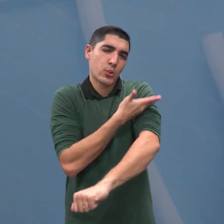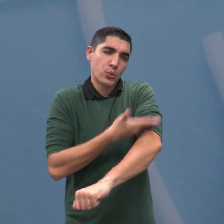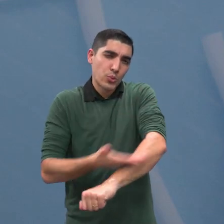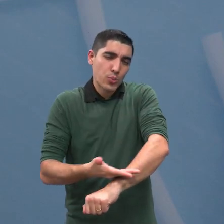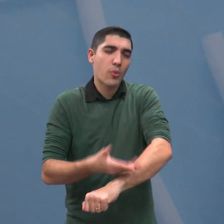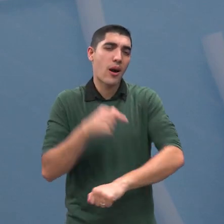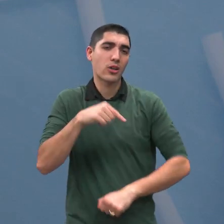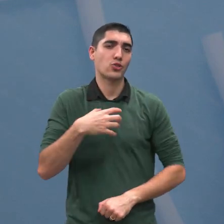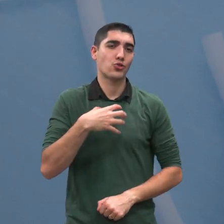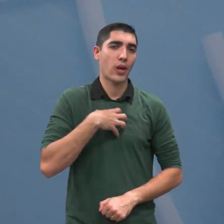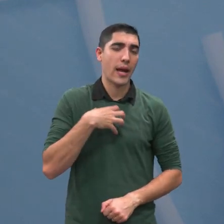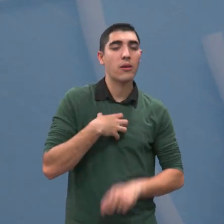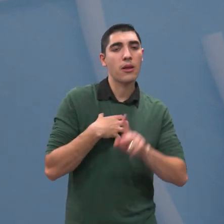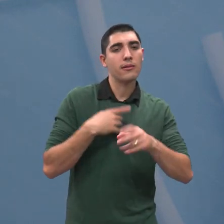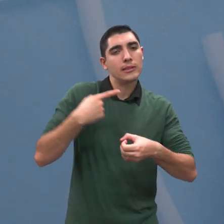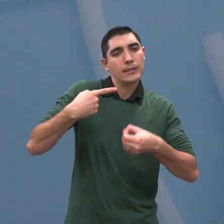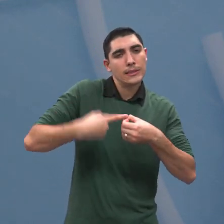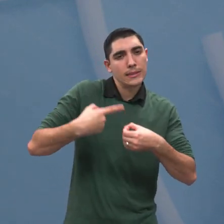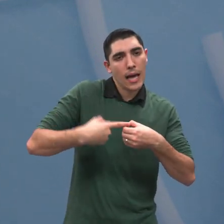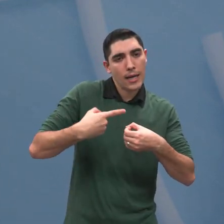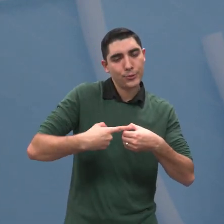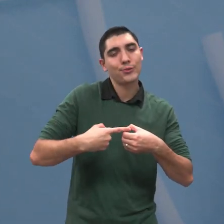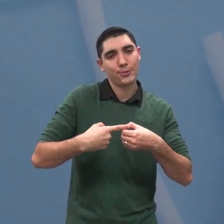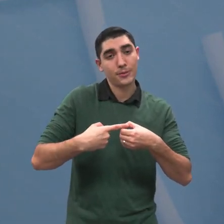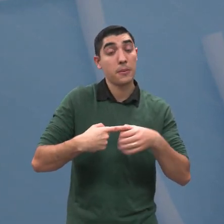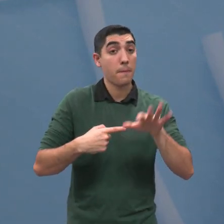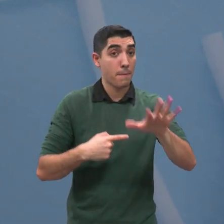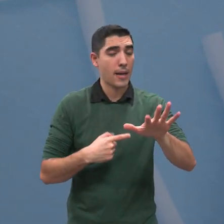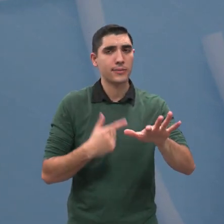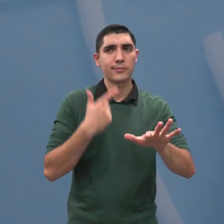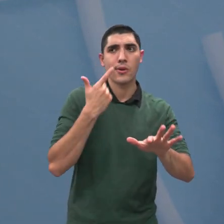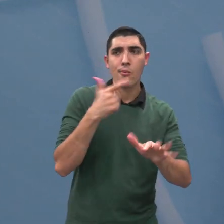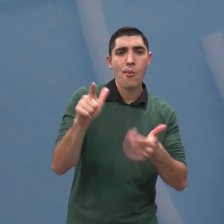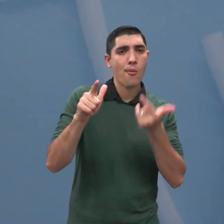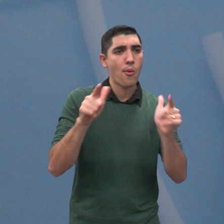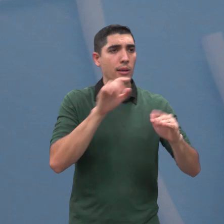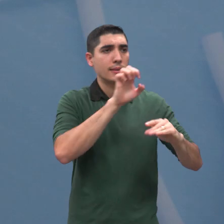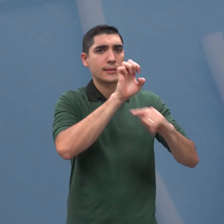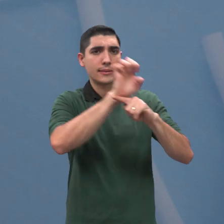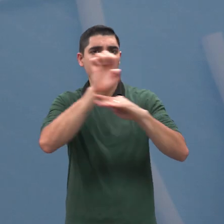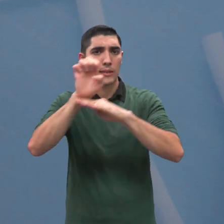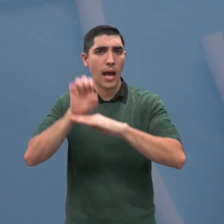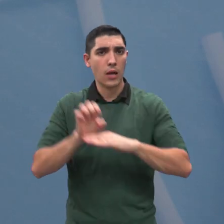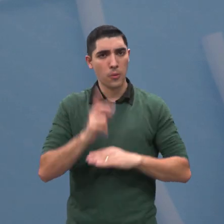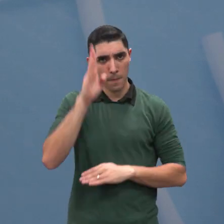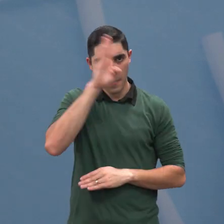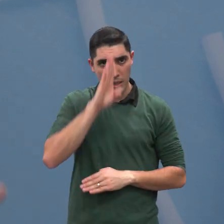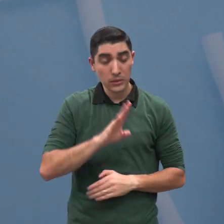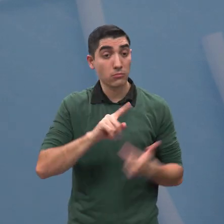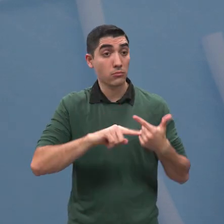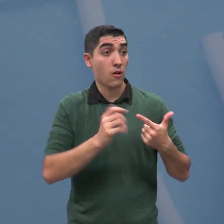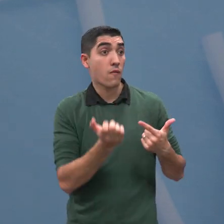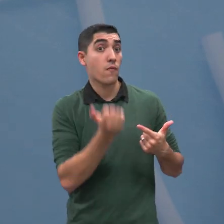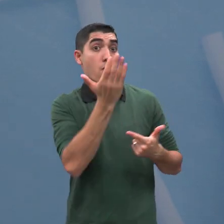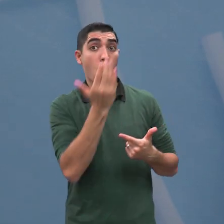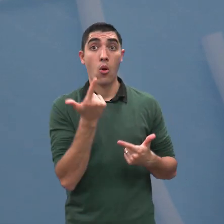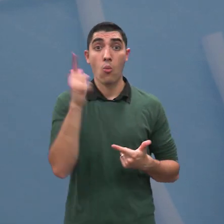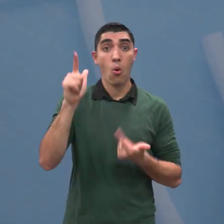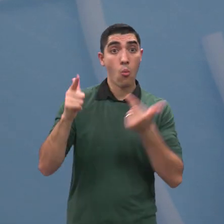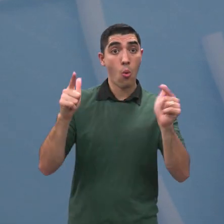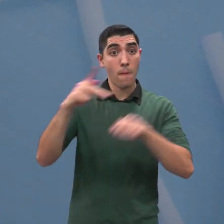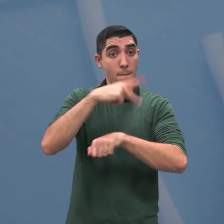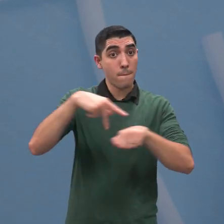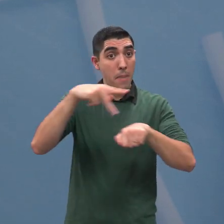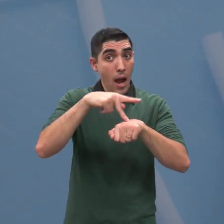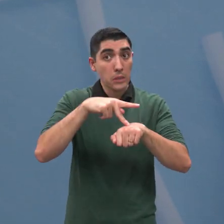José dos Campos, uma realidade de cidade, né? Mas em outros estados brasileiros e até mesmo em outros países, a gente